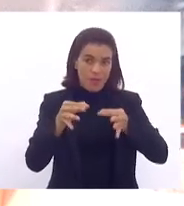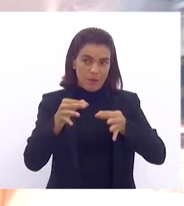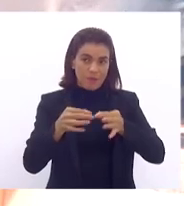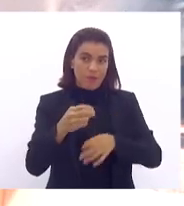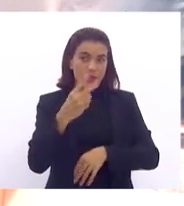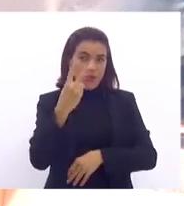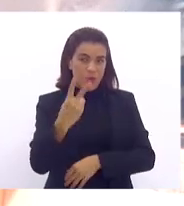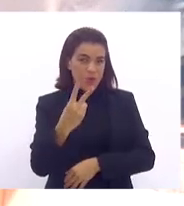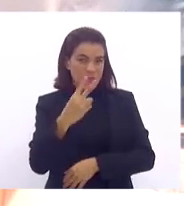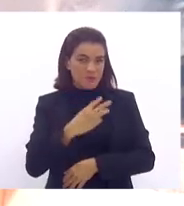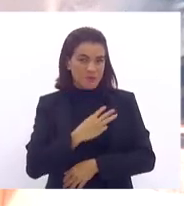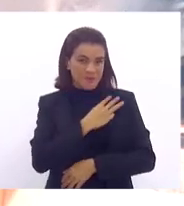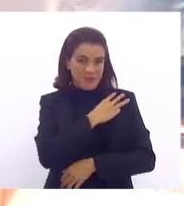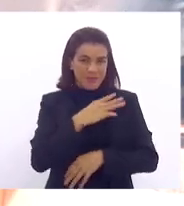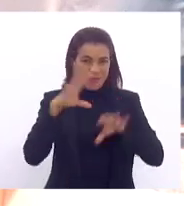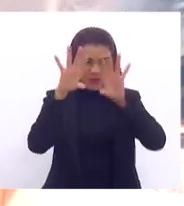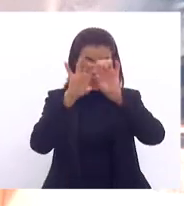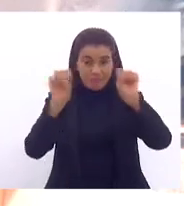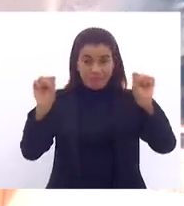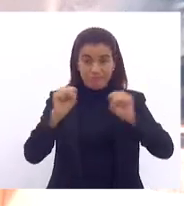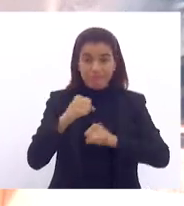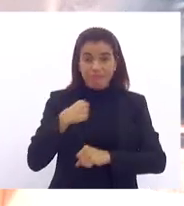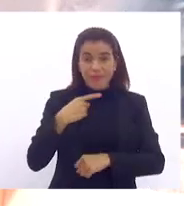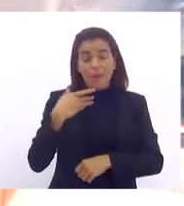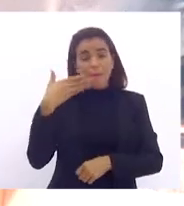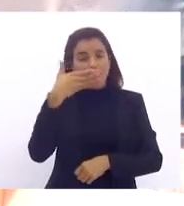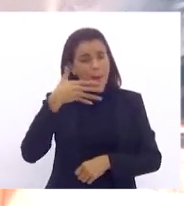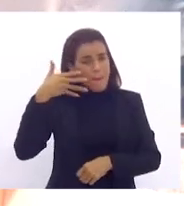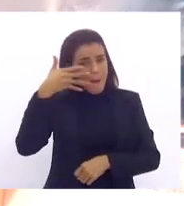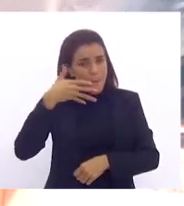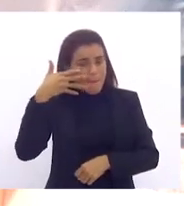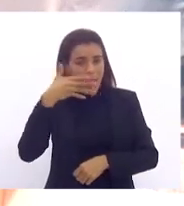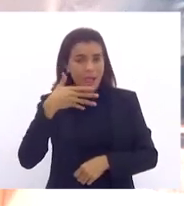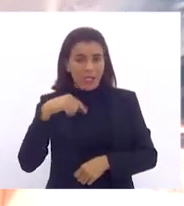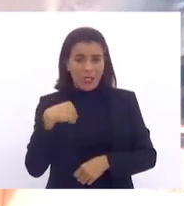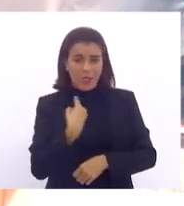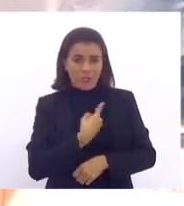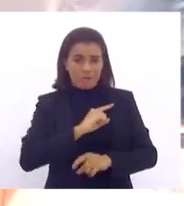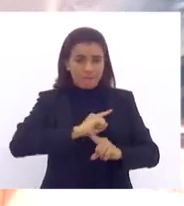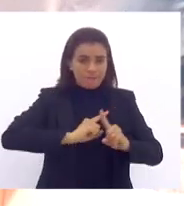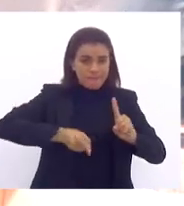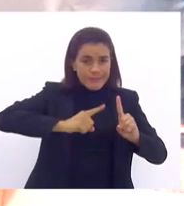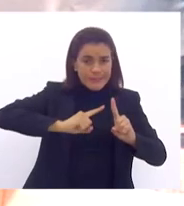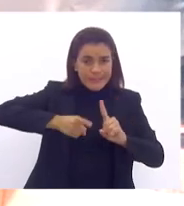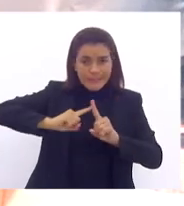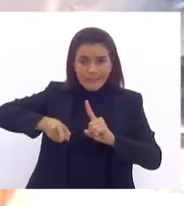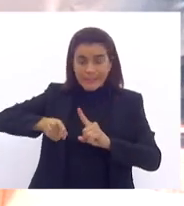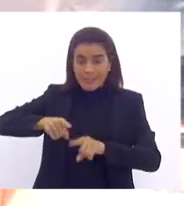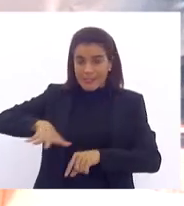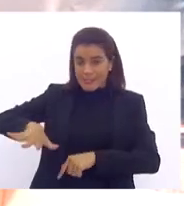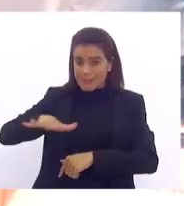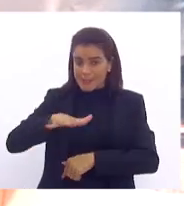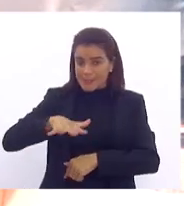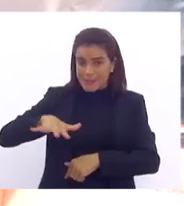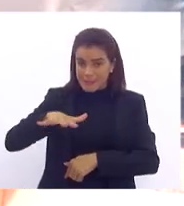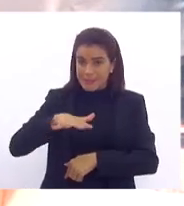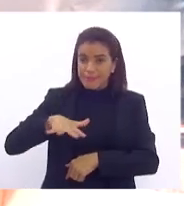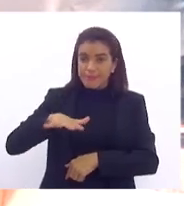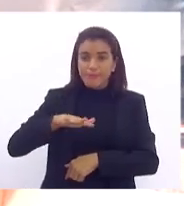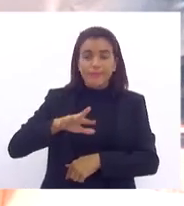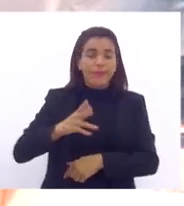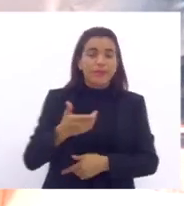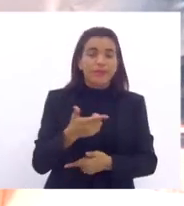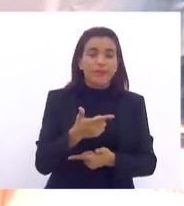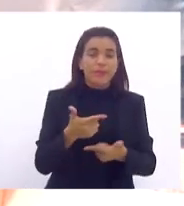supremo entende que há essa limitação que não há esse que não há como serc esse esse espço com menos ainda razão